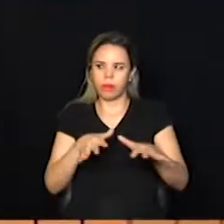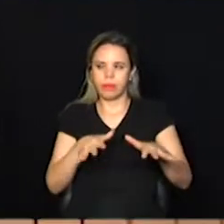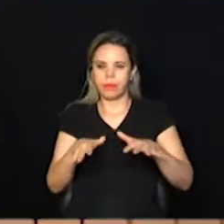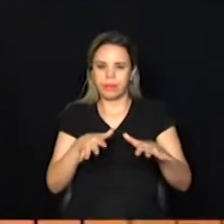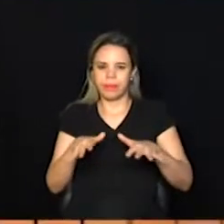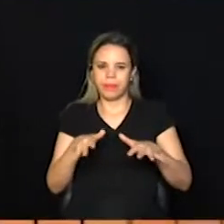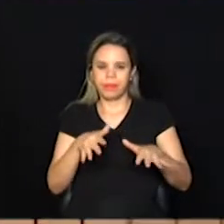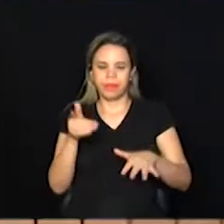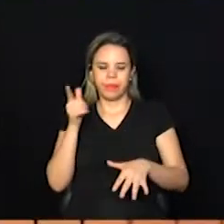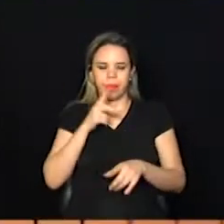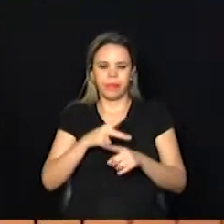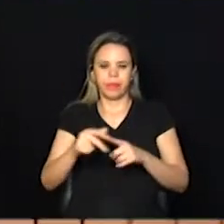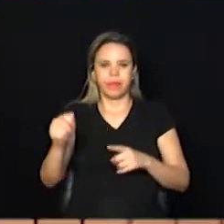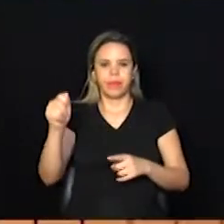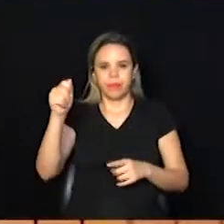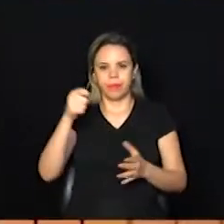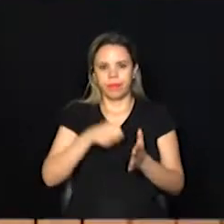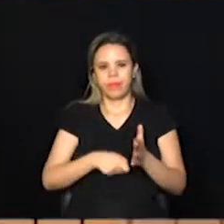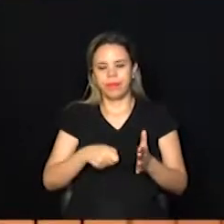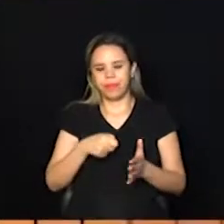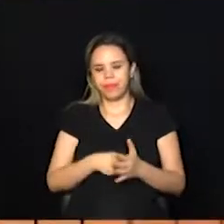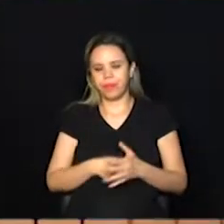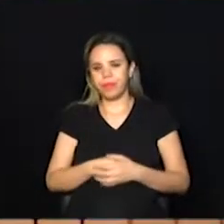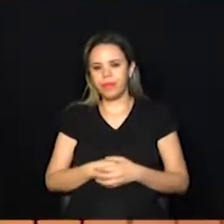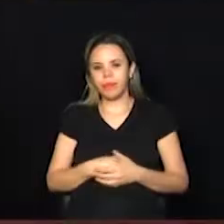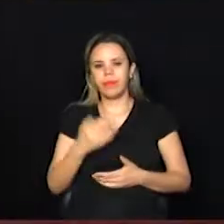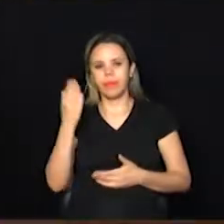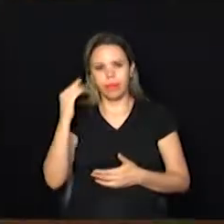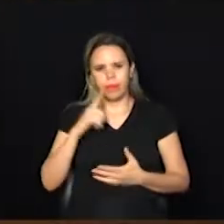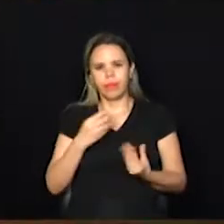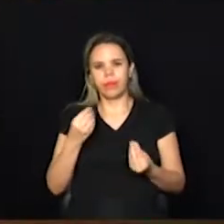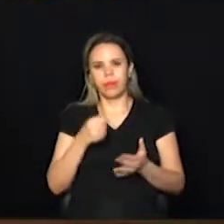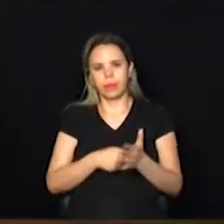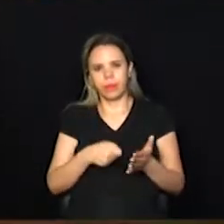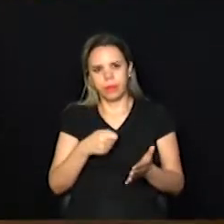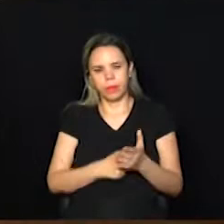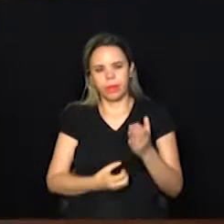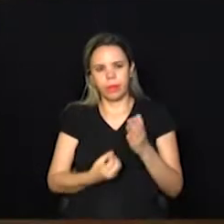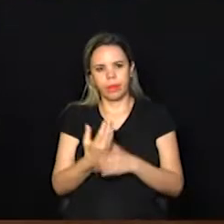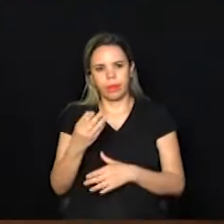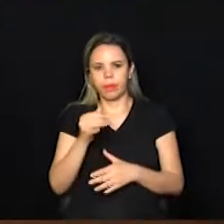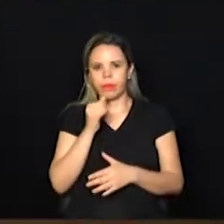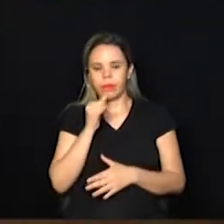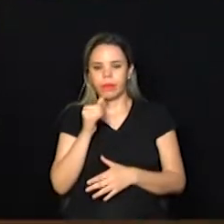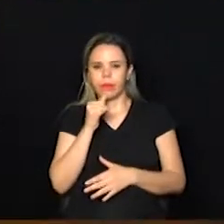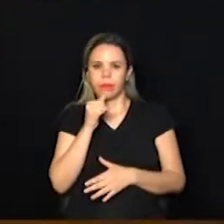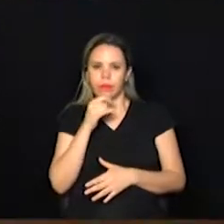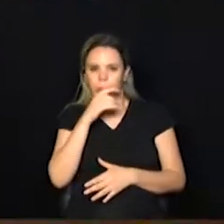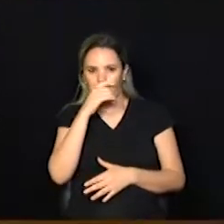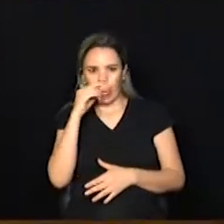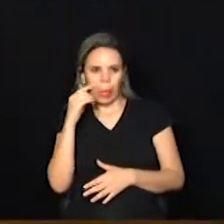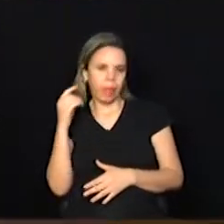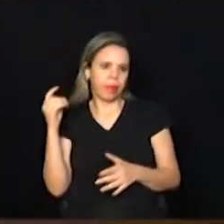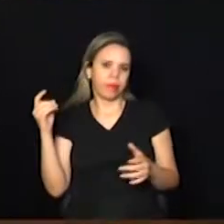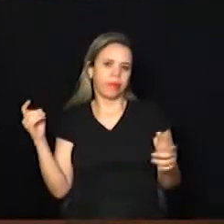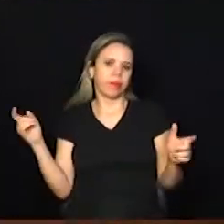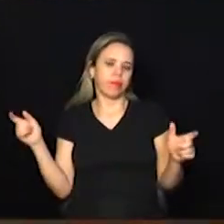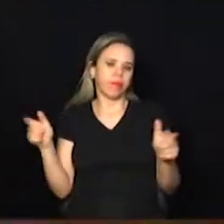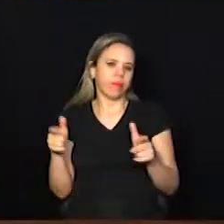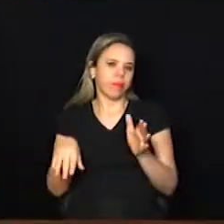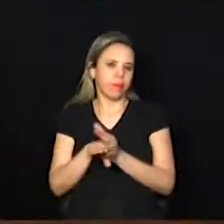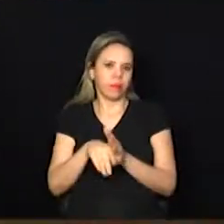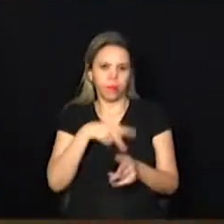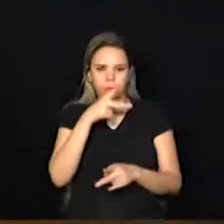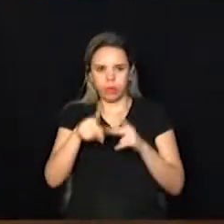e conquista de luta, porque a gente sabe que tem muitas políticas que elas acabam vindo de cima para baixo e aí elas não chegam naquilo